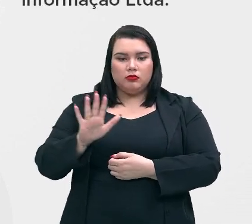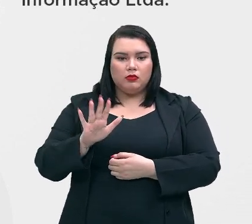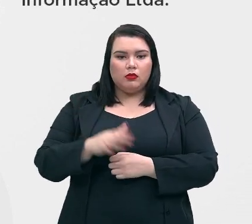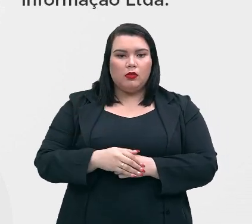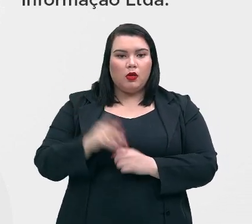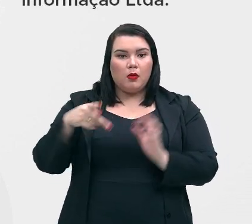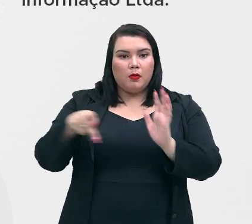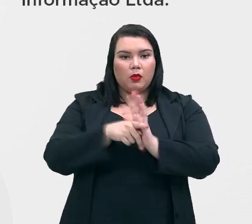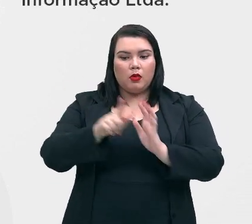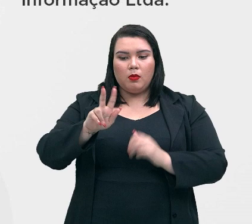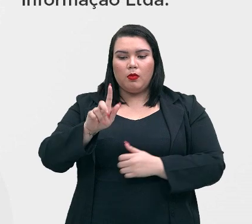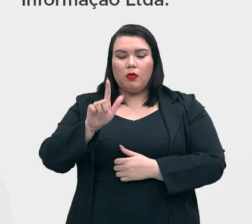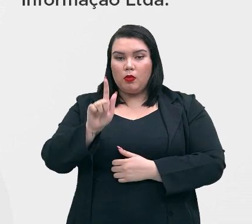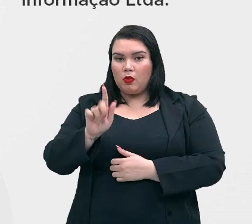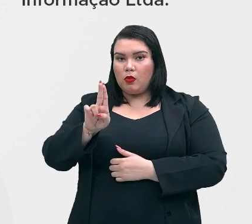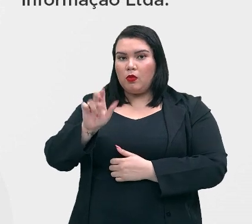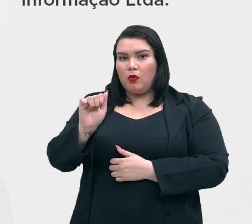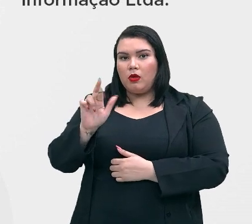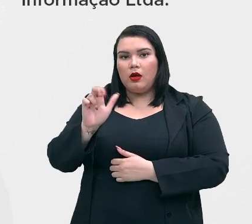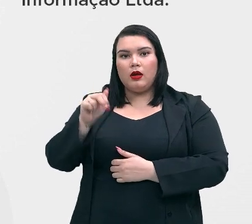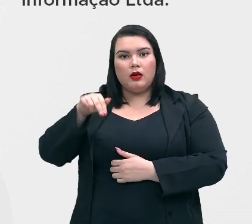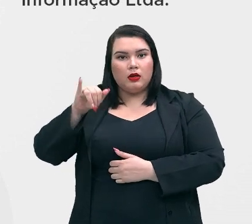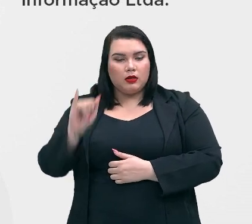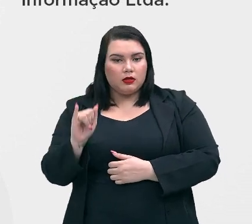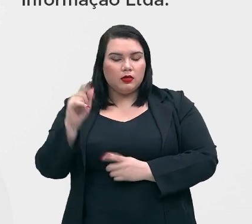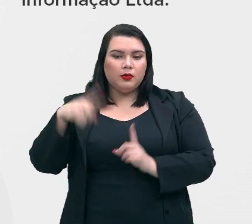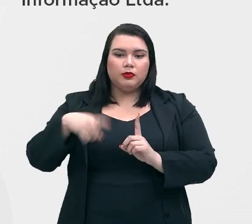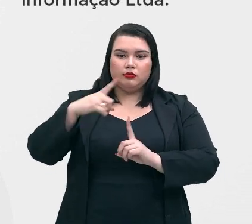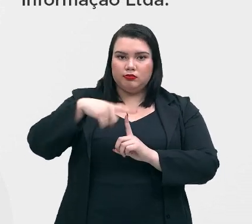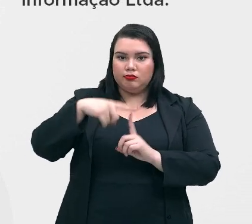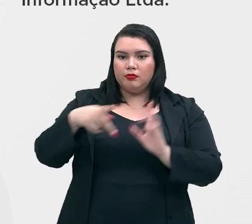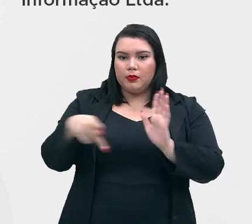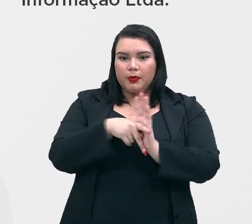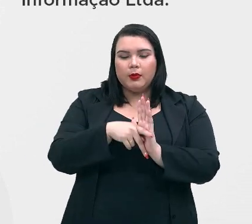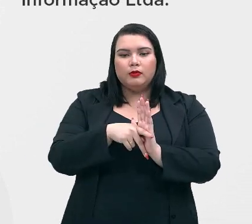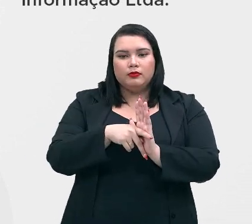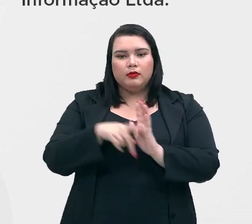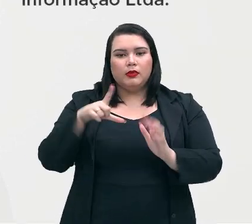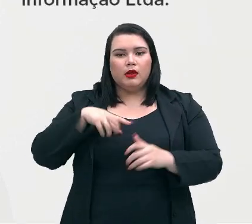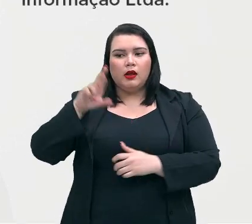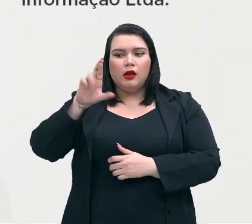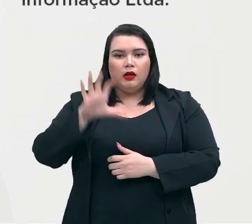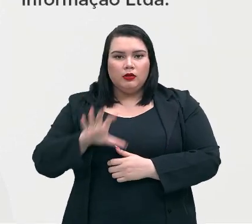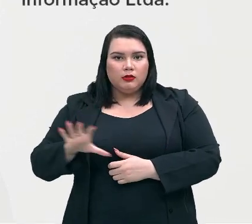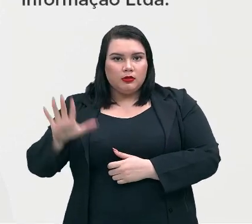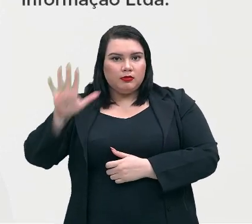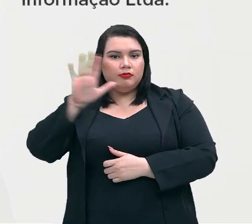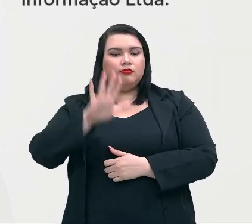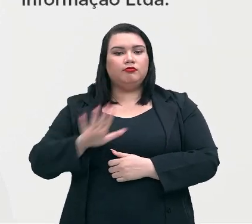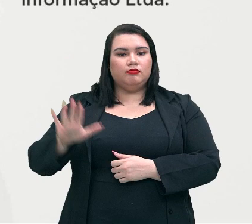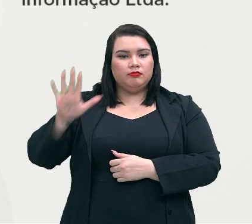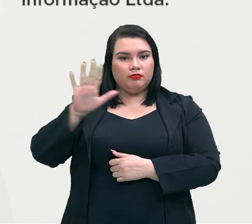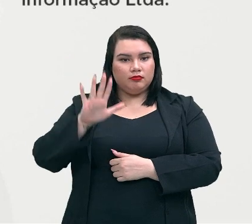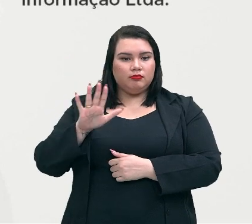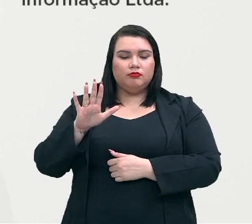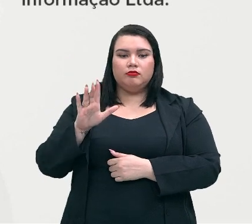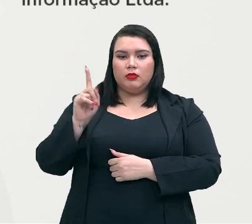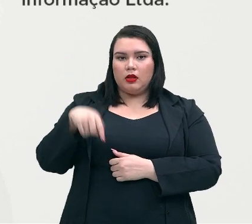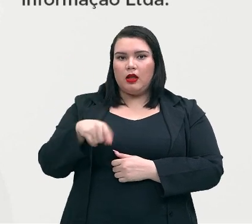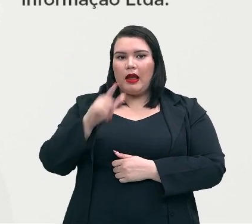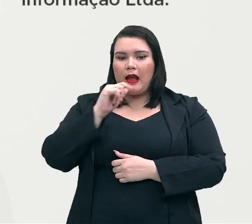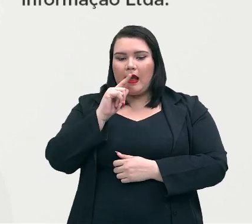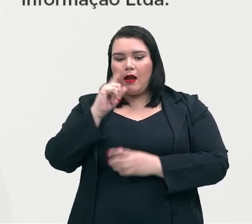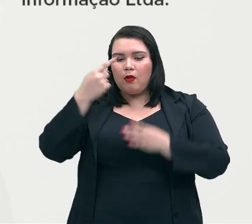aquífero Guarani, ok? Então, a gente vai verificar, né, toda essa região aqui que vai ter o